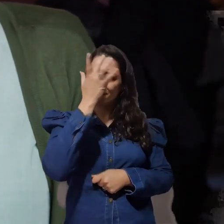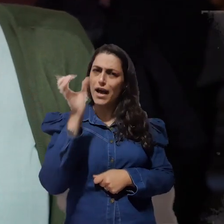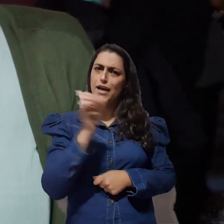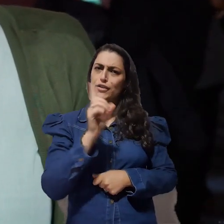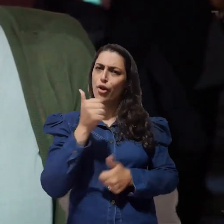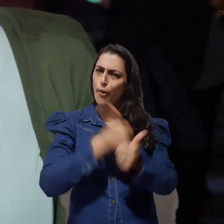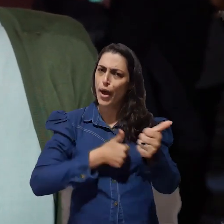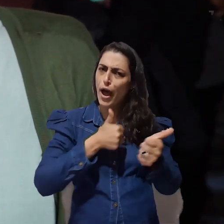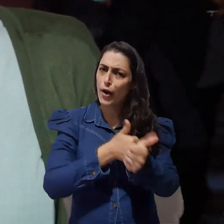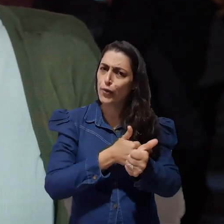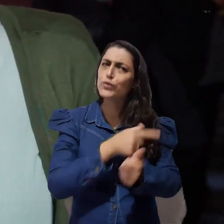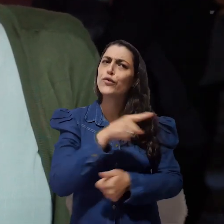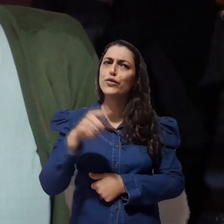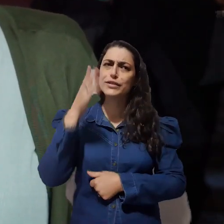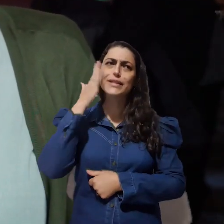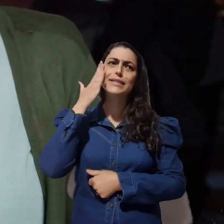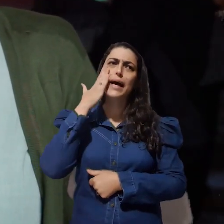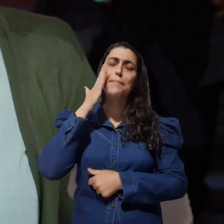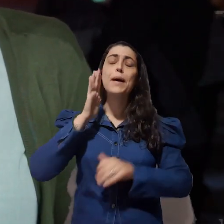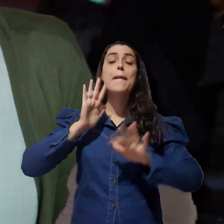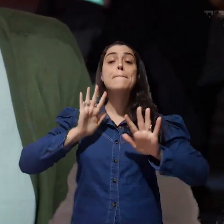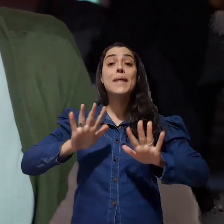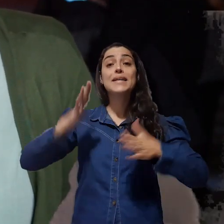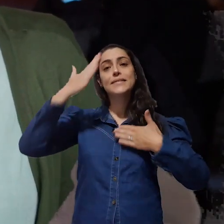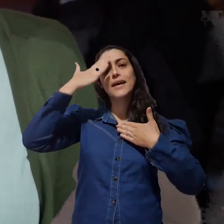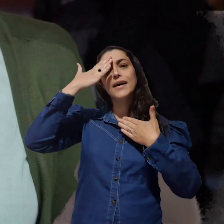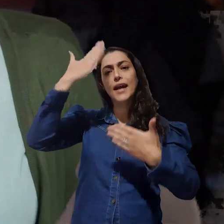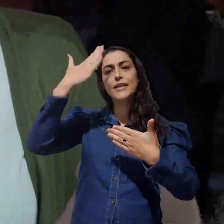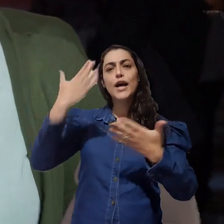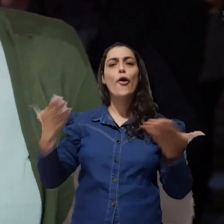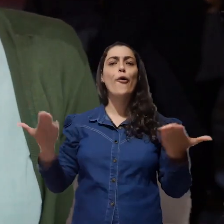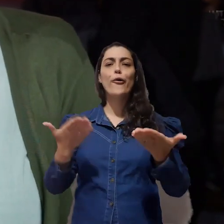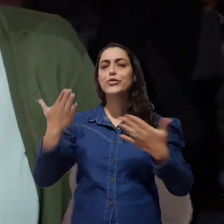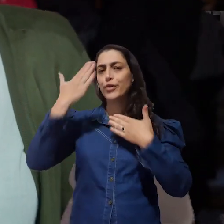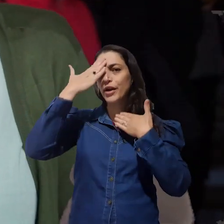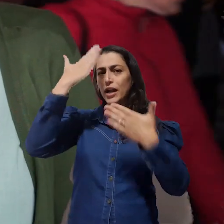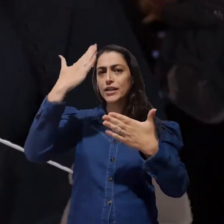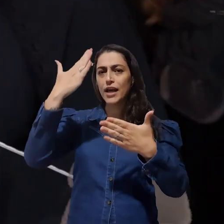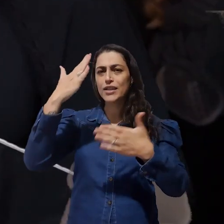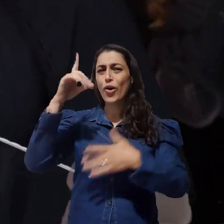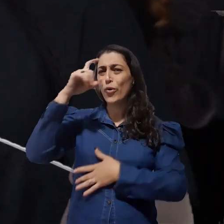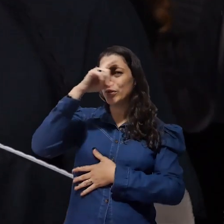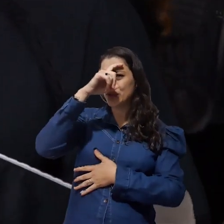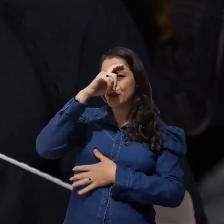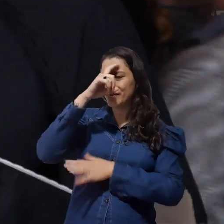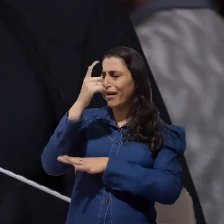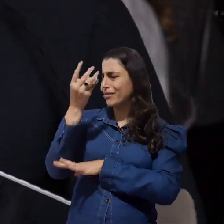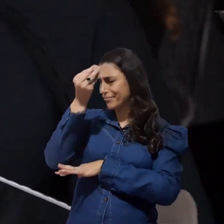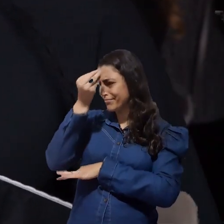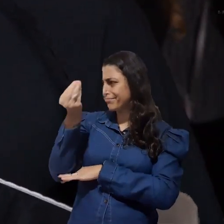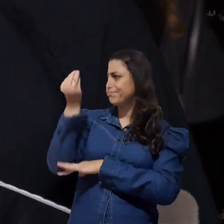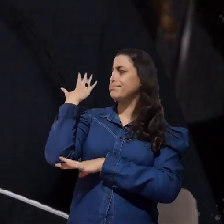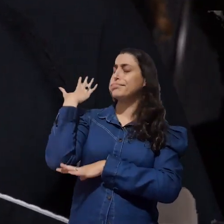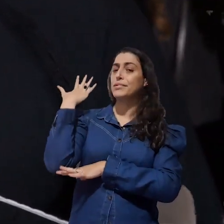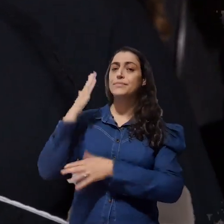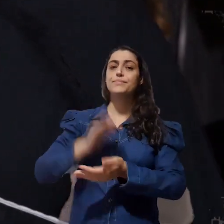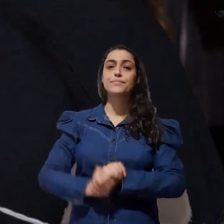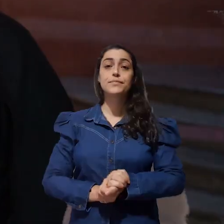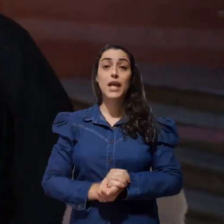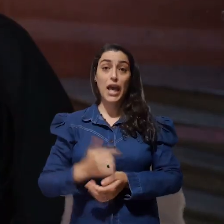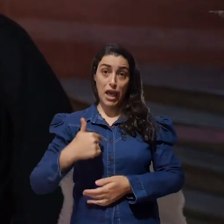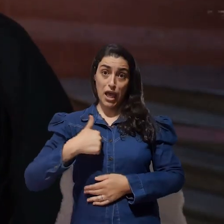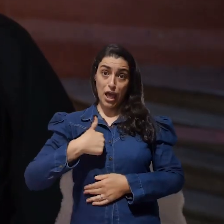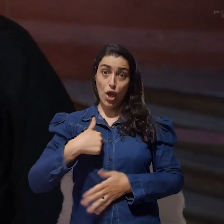sabe. Mas é gratidão, hoje só tenho a agradecer, então tudo que foi difícil ficou para trás. Primeiro filho de uma família que ninguém